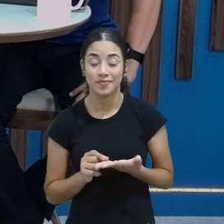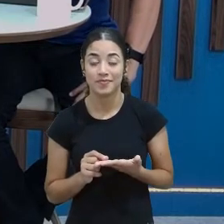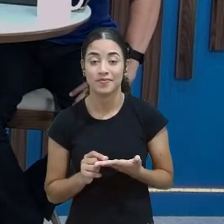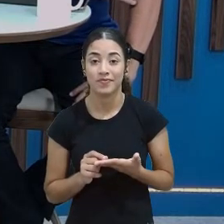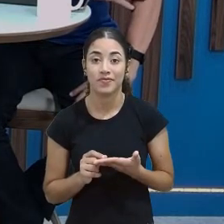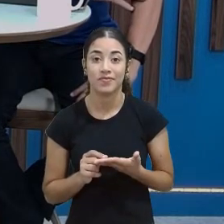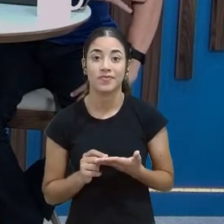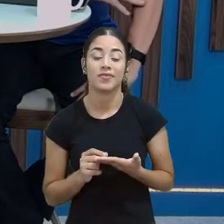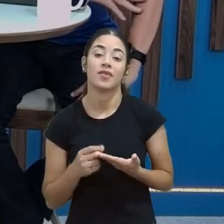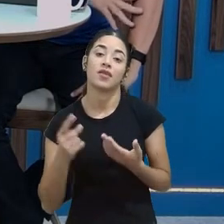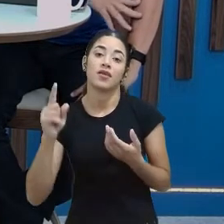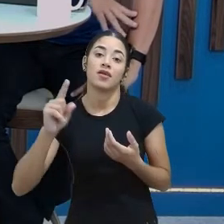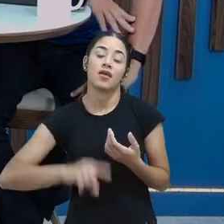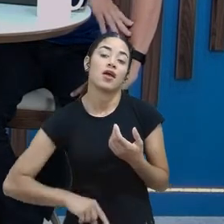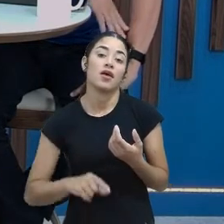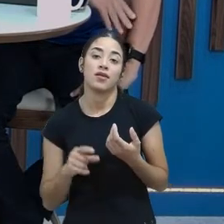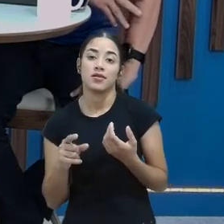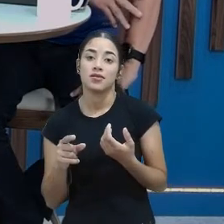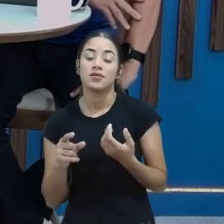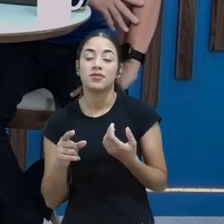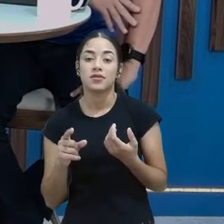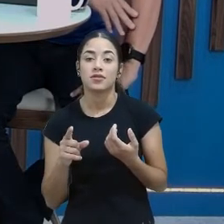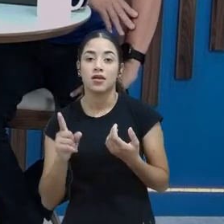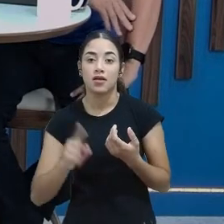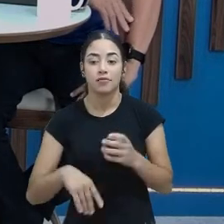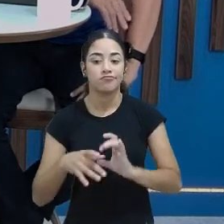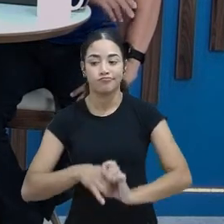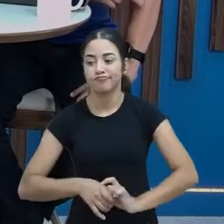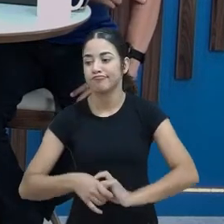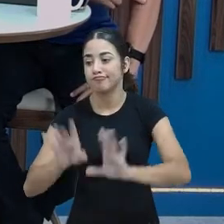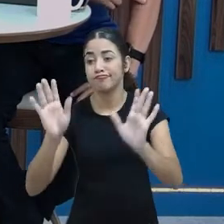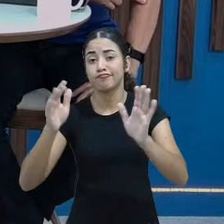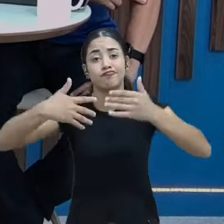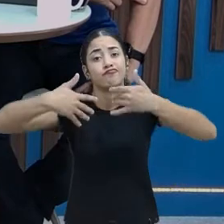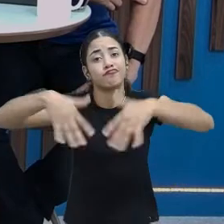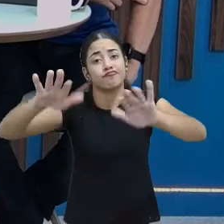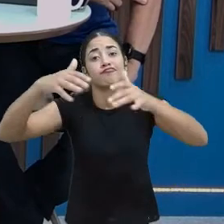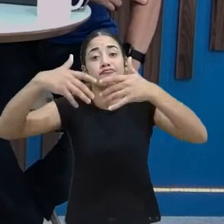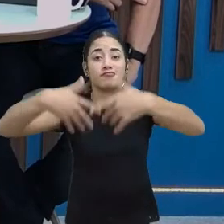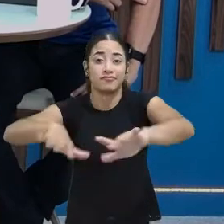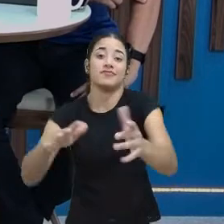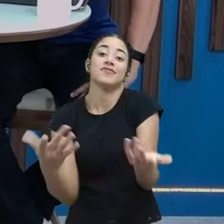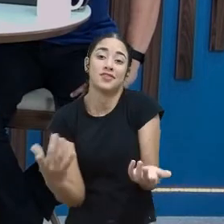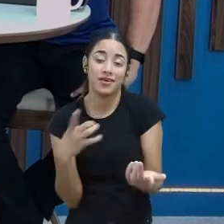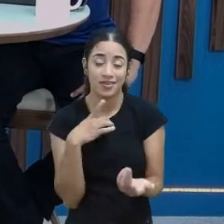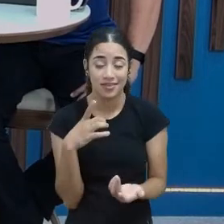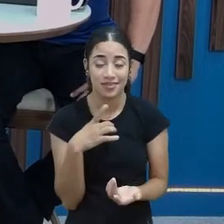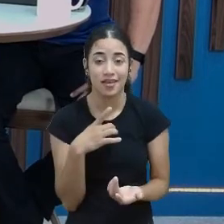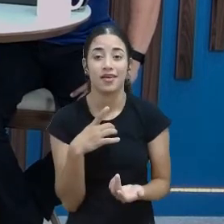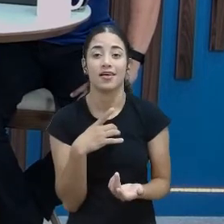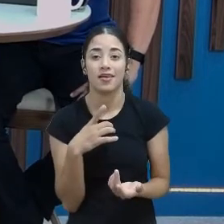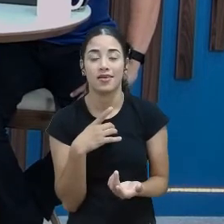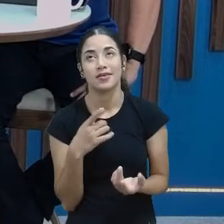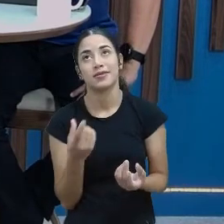essa população aí jogada à própria sorte, né? Então, isso se tem, né,